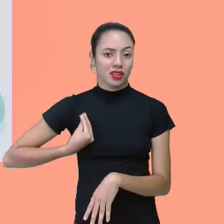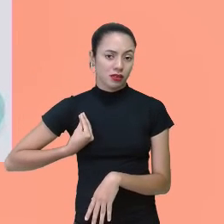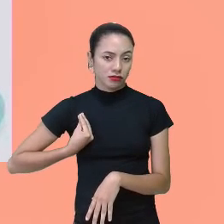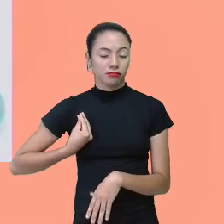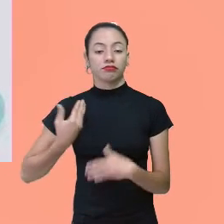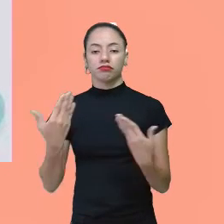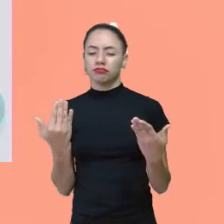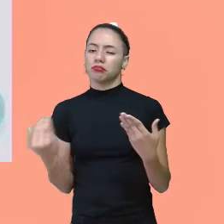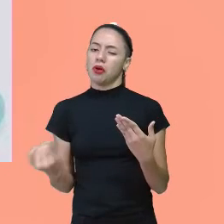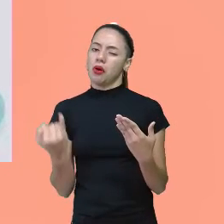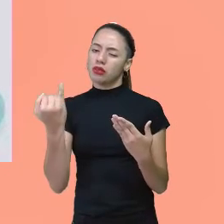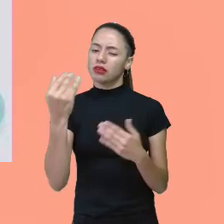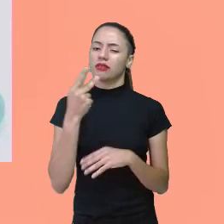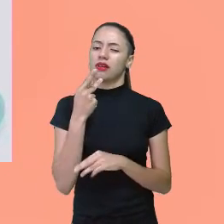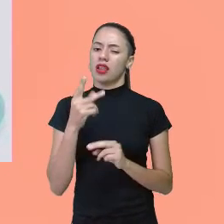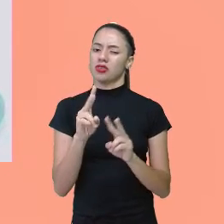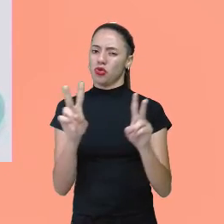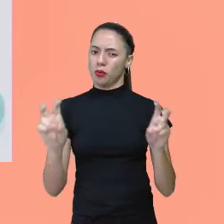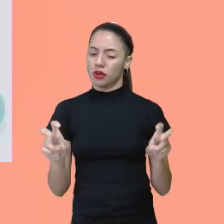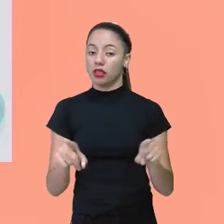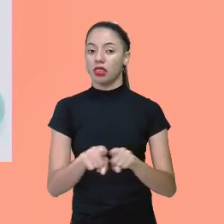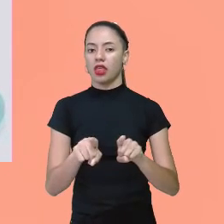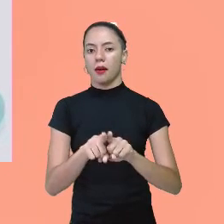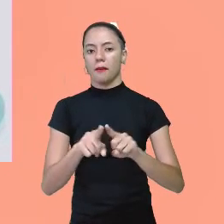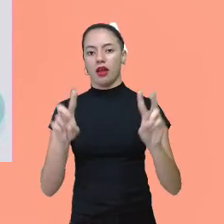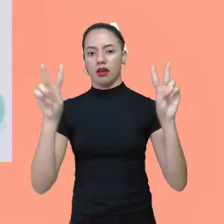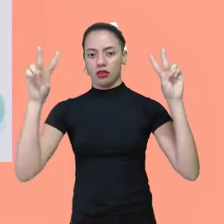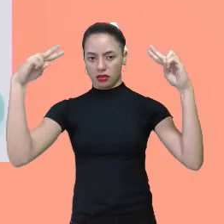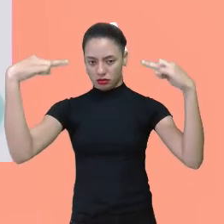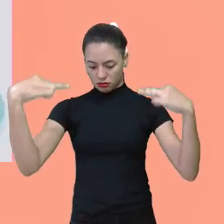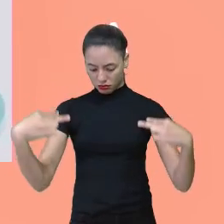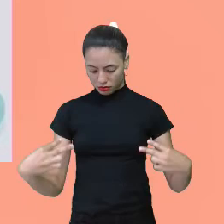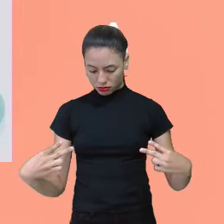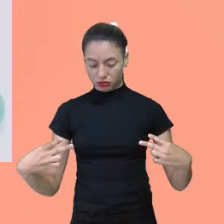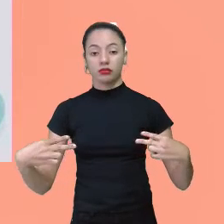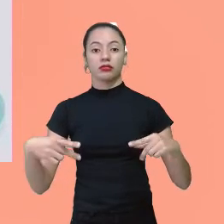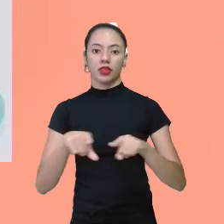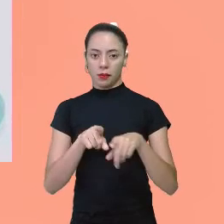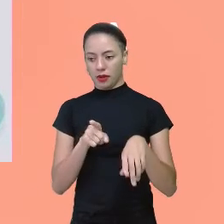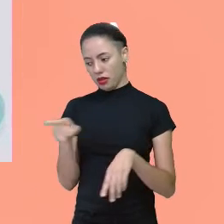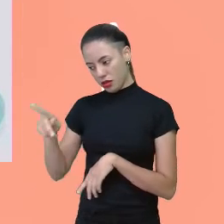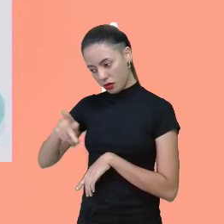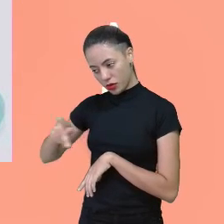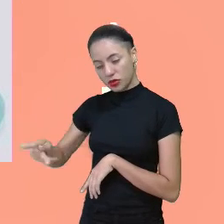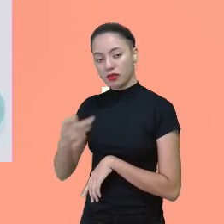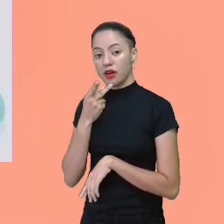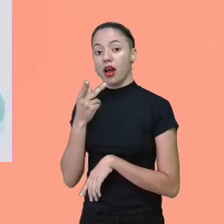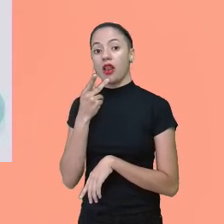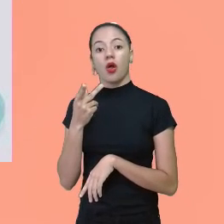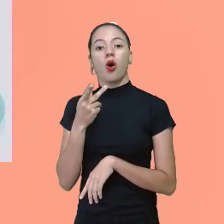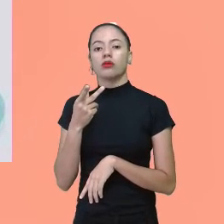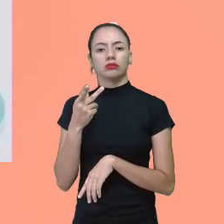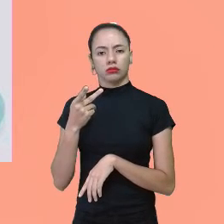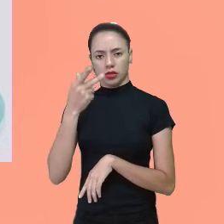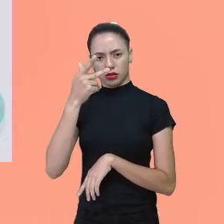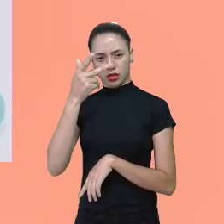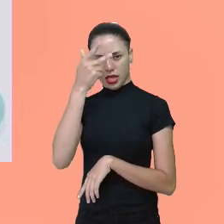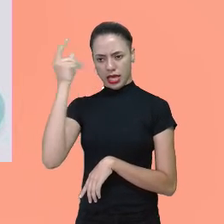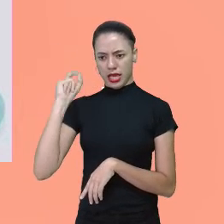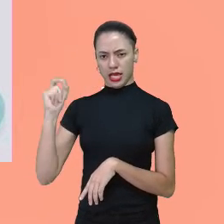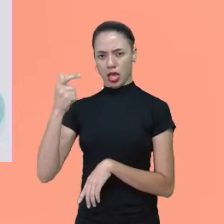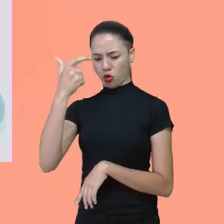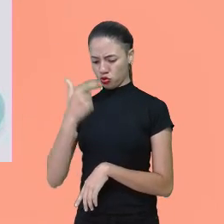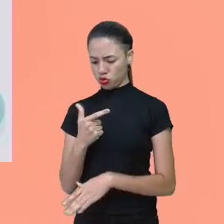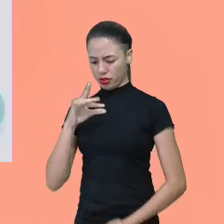gente falar sobre isso, é importante a gente olhar para a gente, né? E como a Yolanda falou, olhar para quem nós realmente